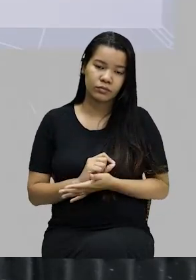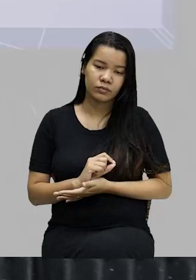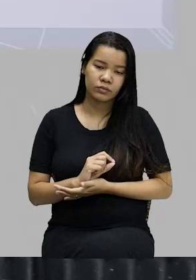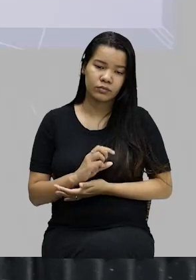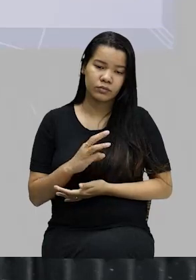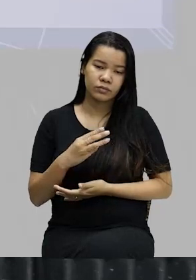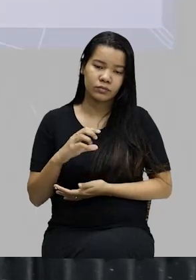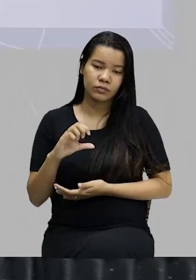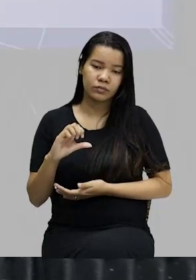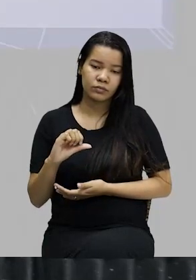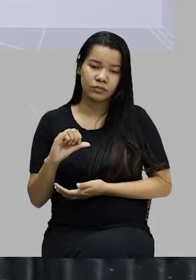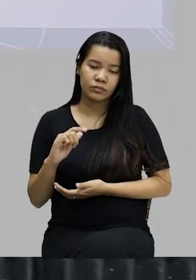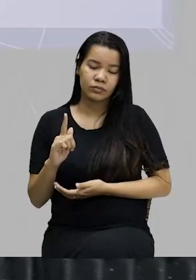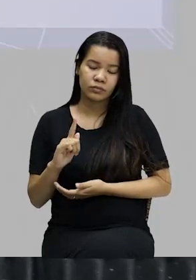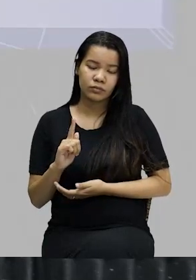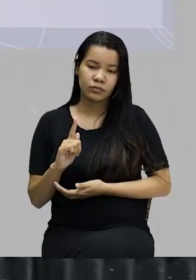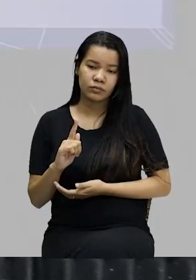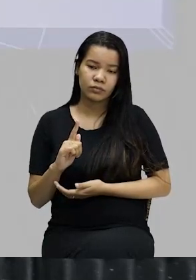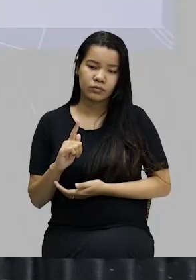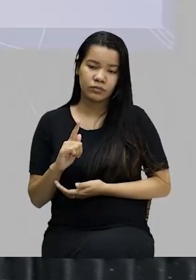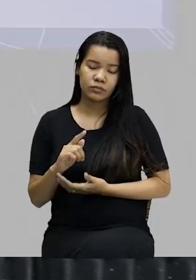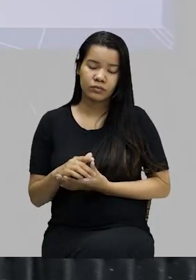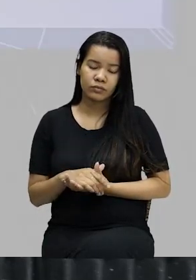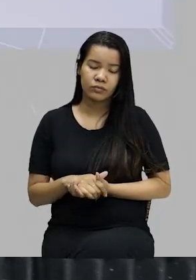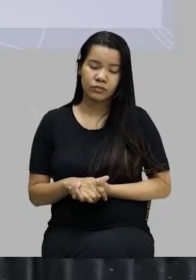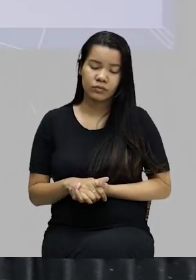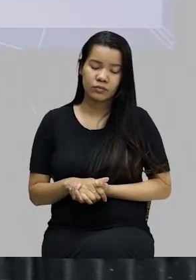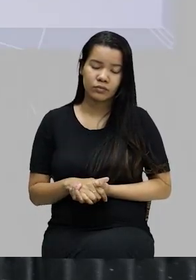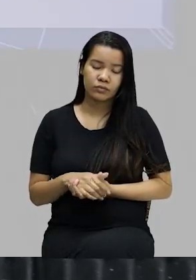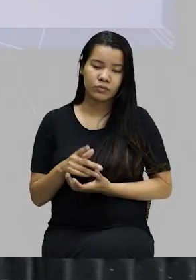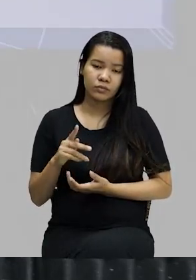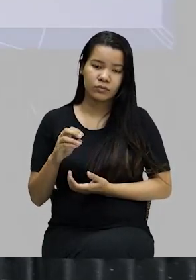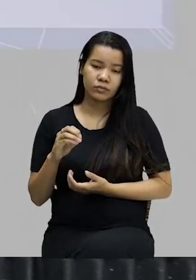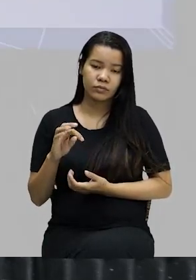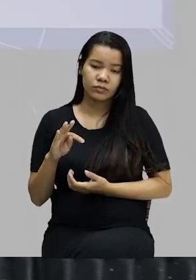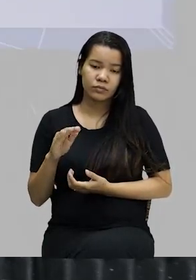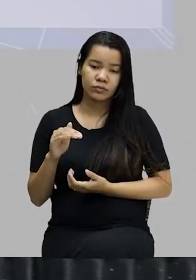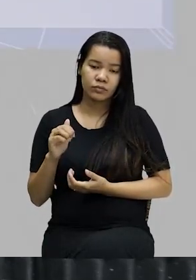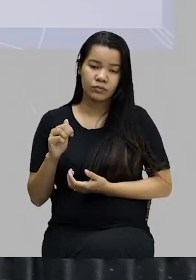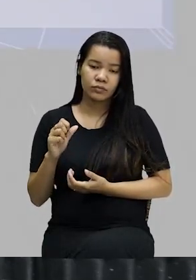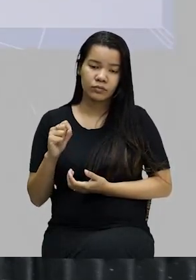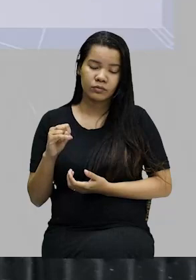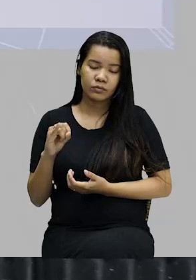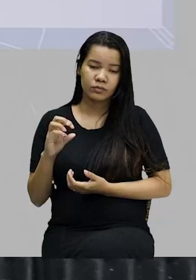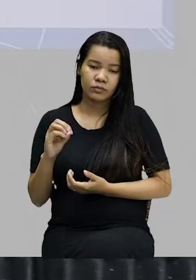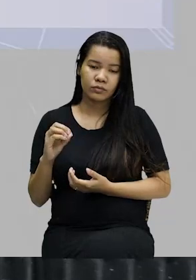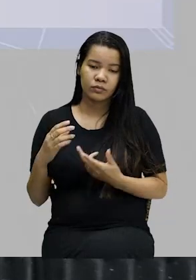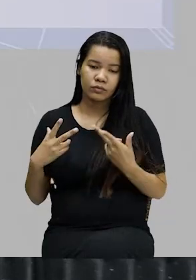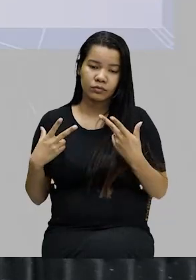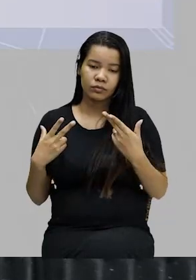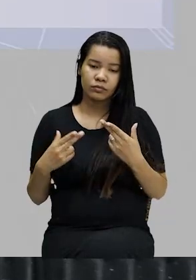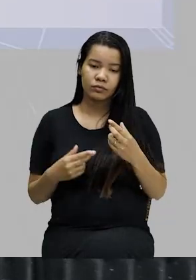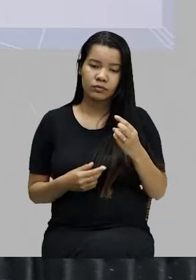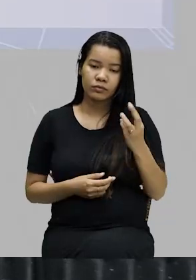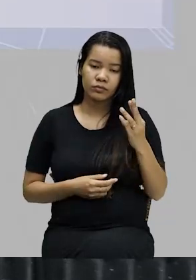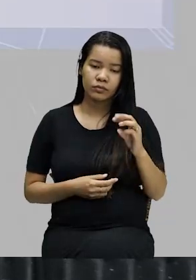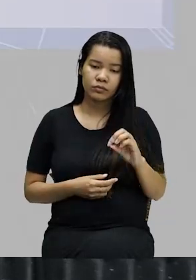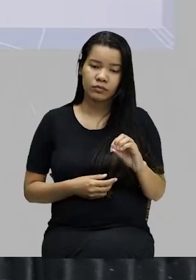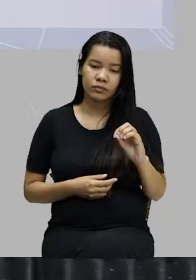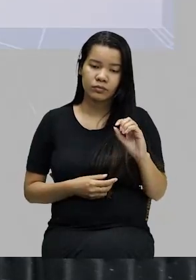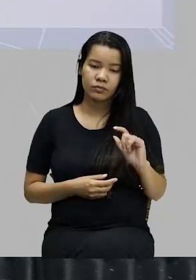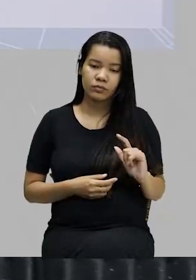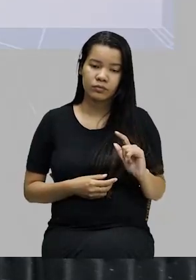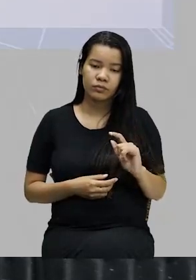39 gramas. Então, 39 gramas de potássio equivale a 1 mol. Bom, 39